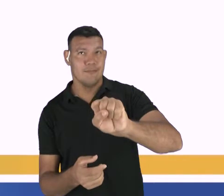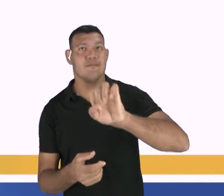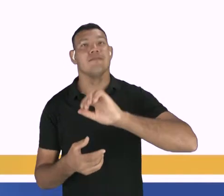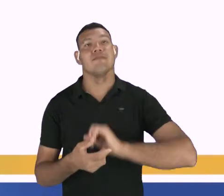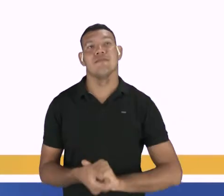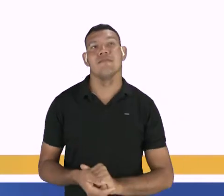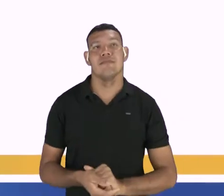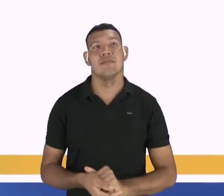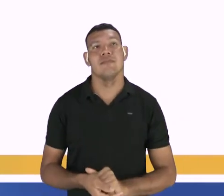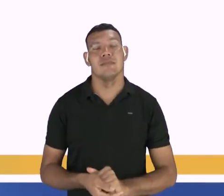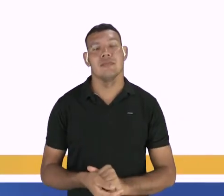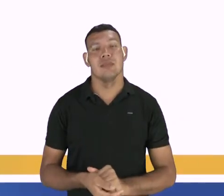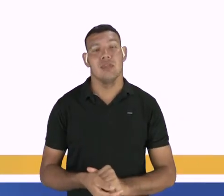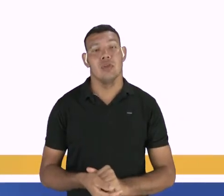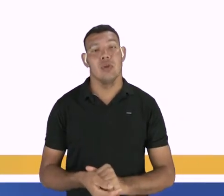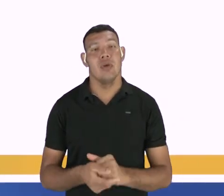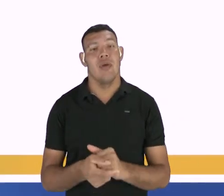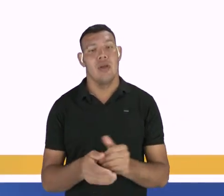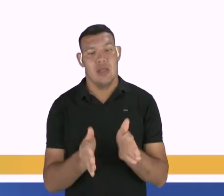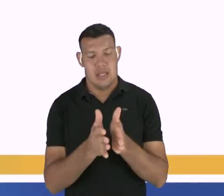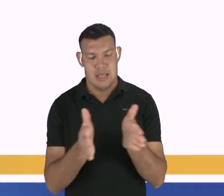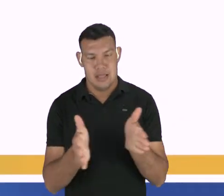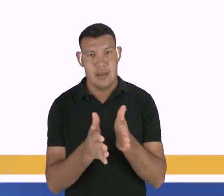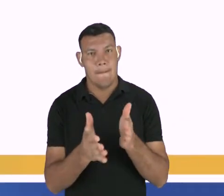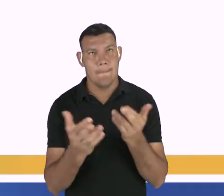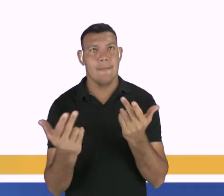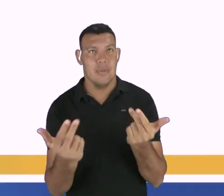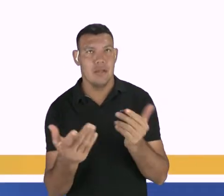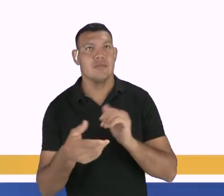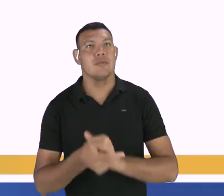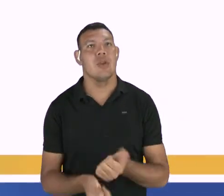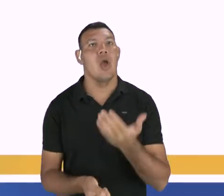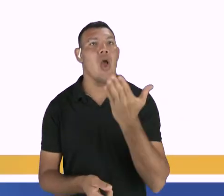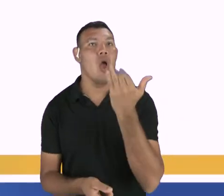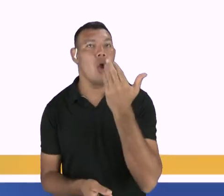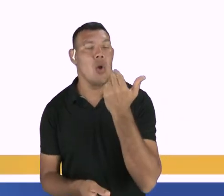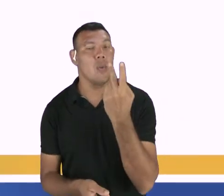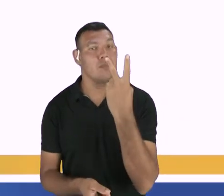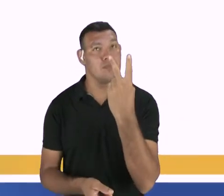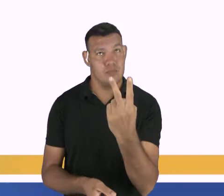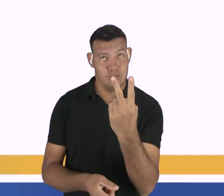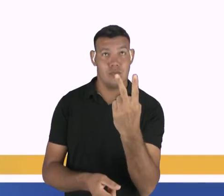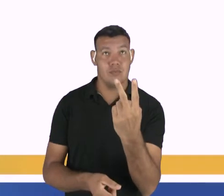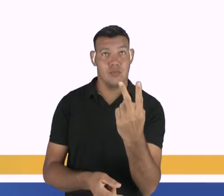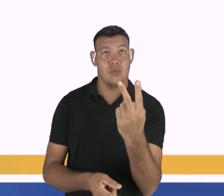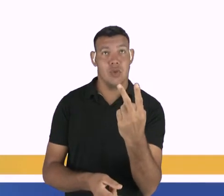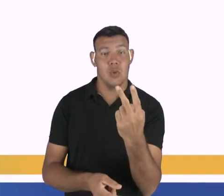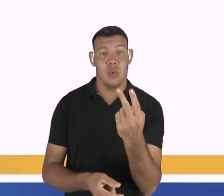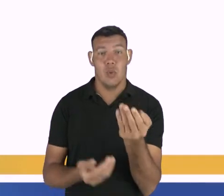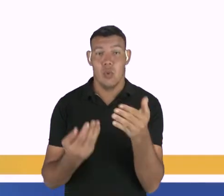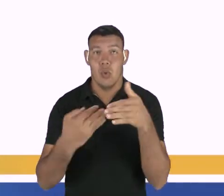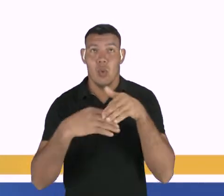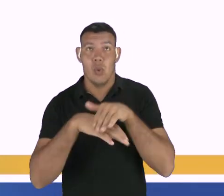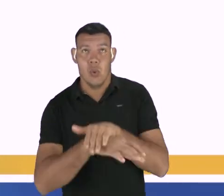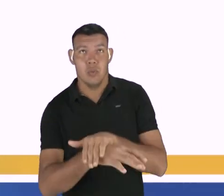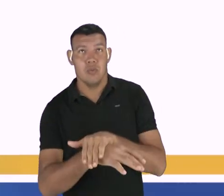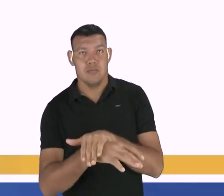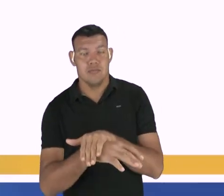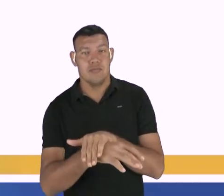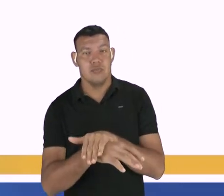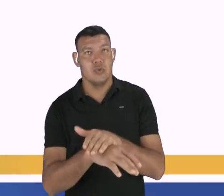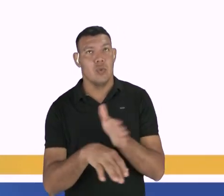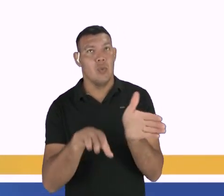queijo em 8 partes, né? E comeu 2. Então, eu preciso representar na forma de fração a